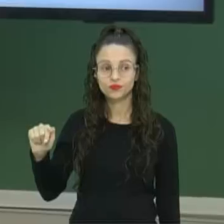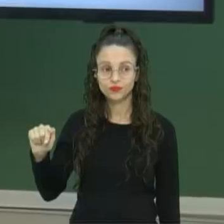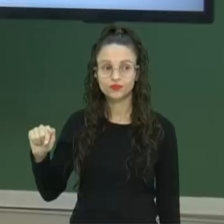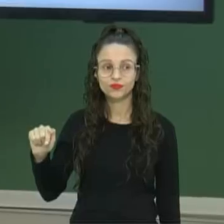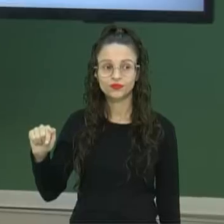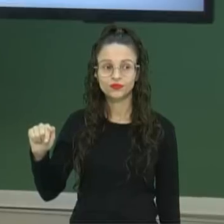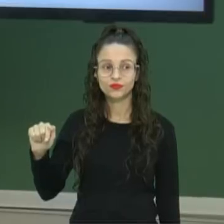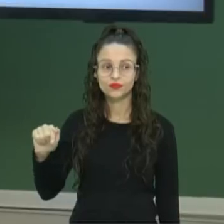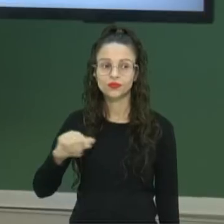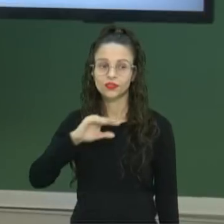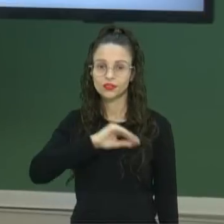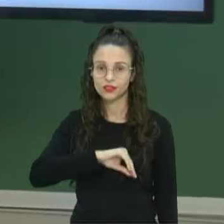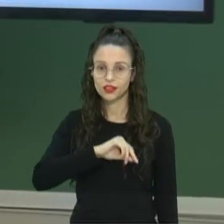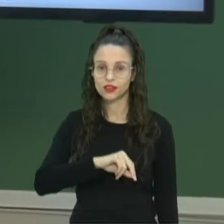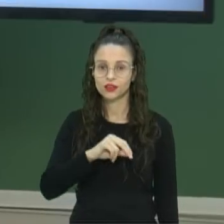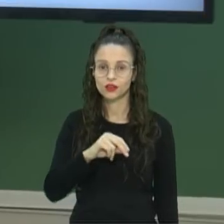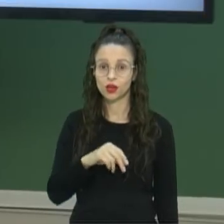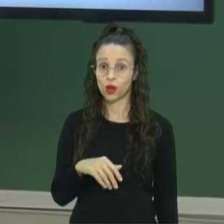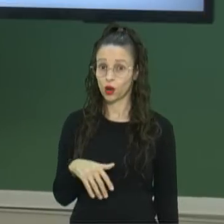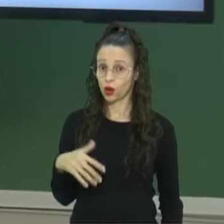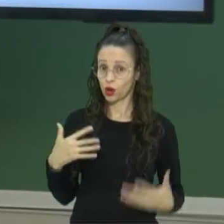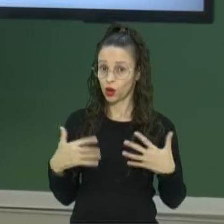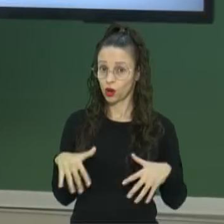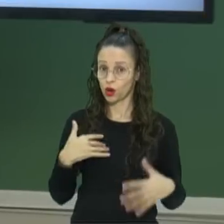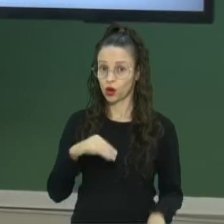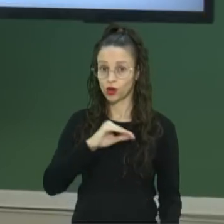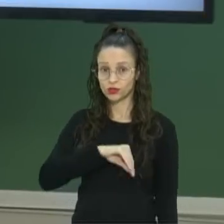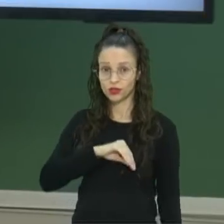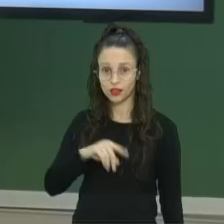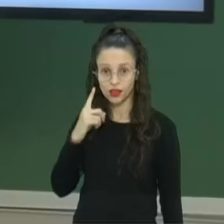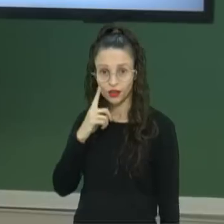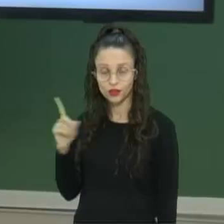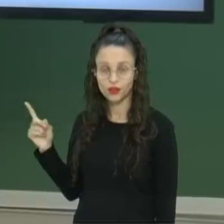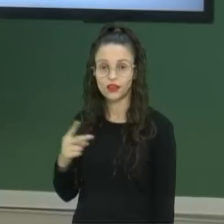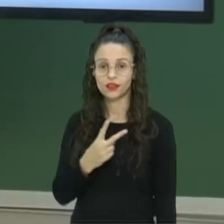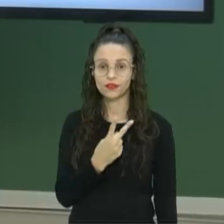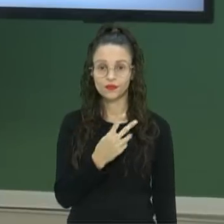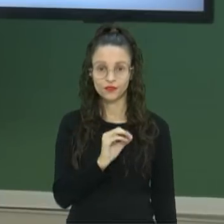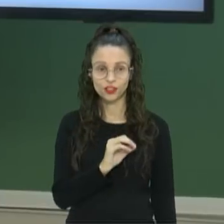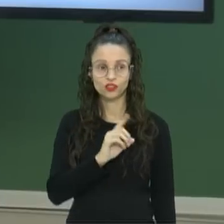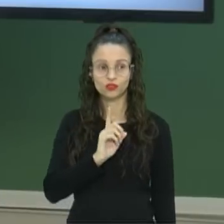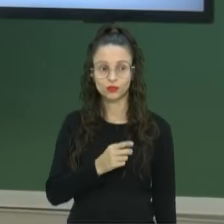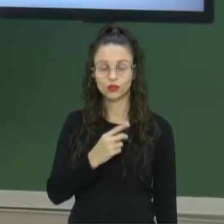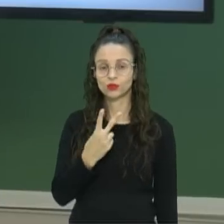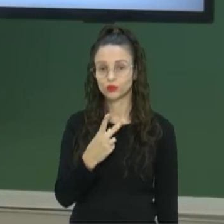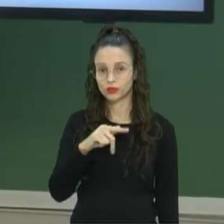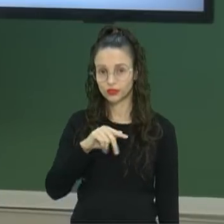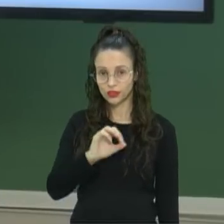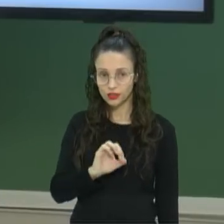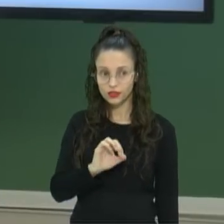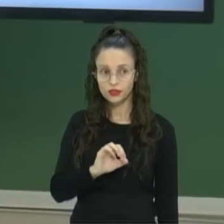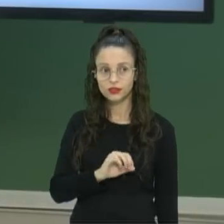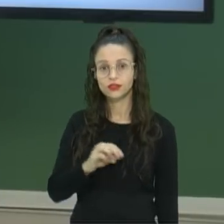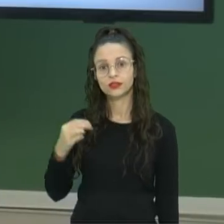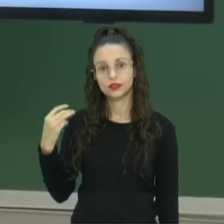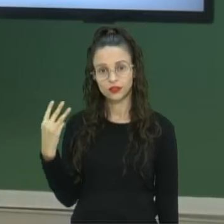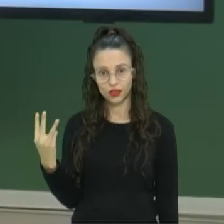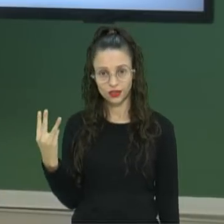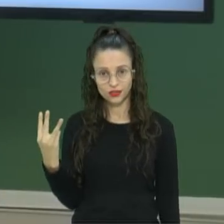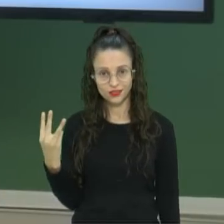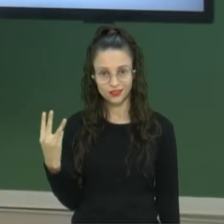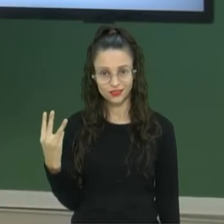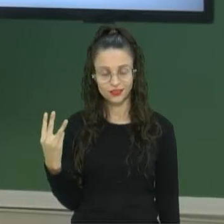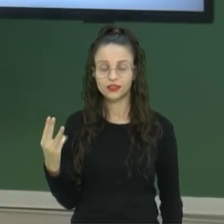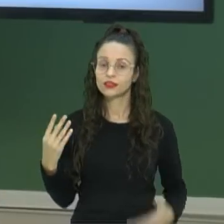vezes. E o salário de... olha o salário, gente. O salário de 20.270 aparece 3